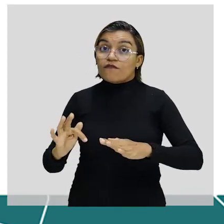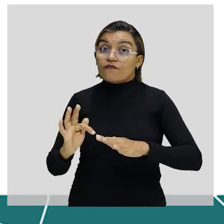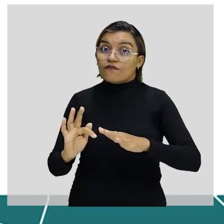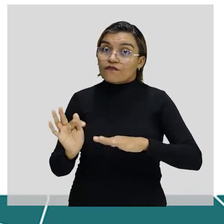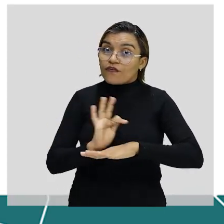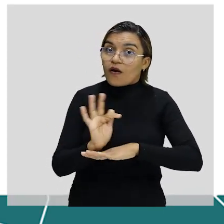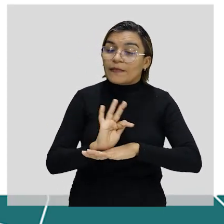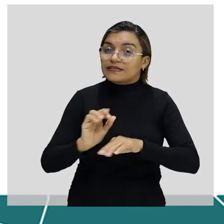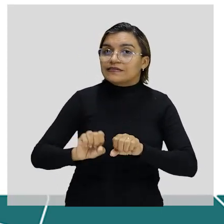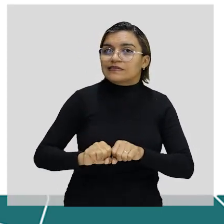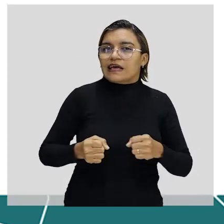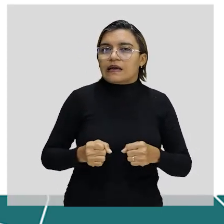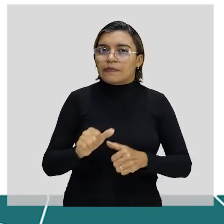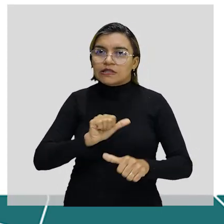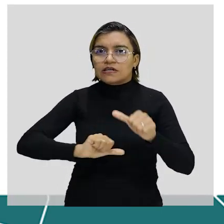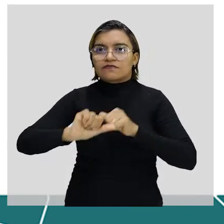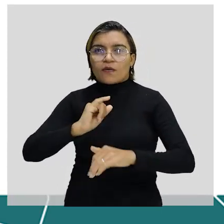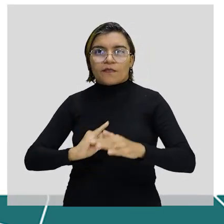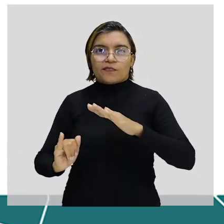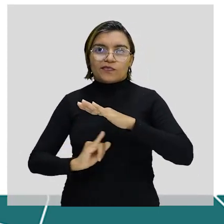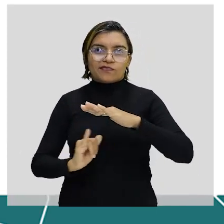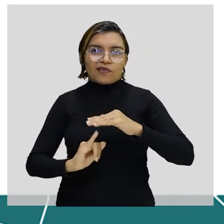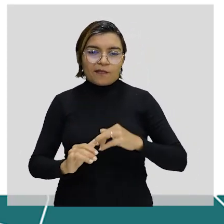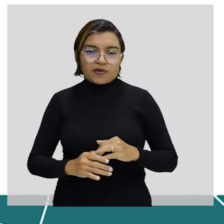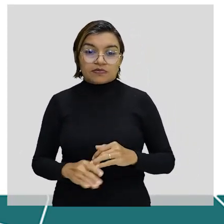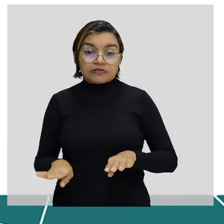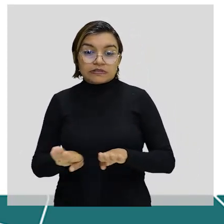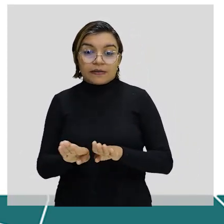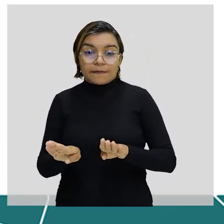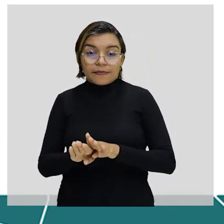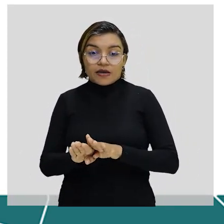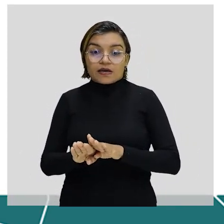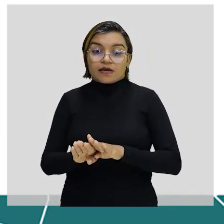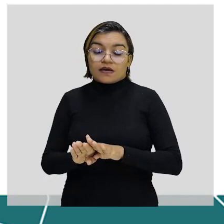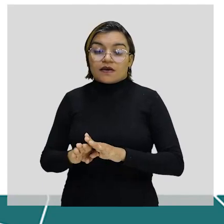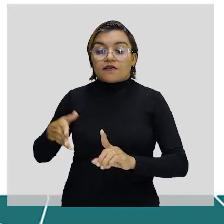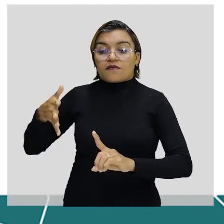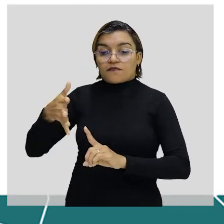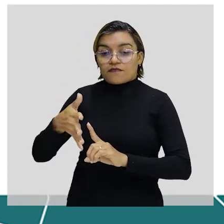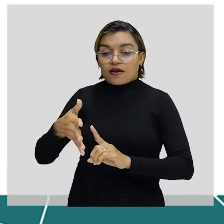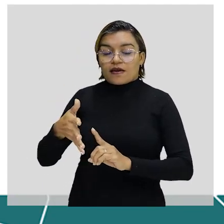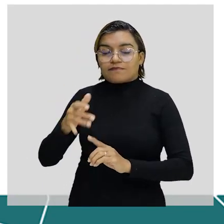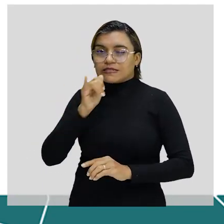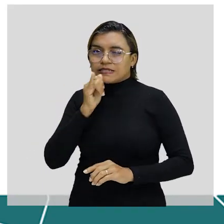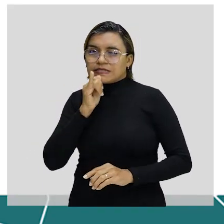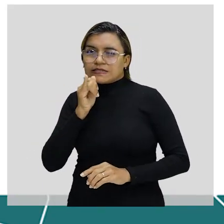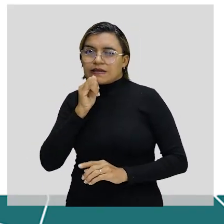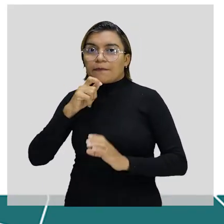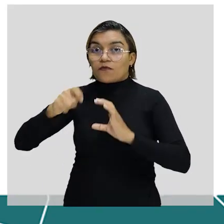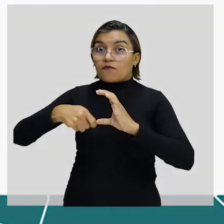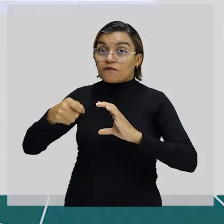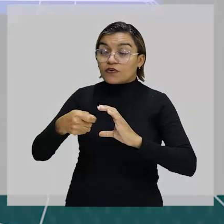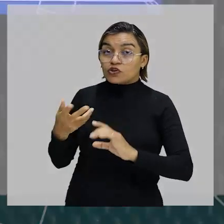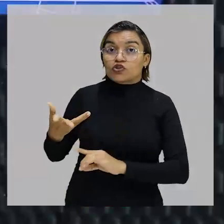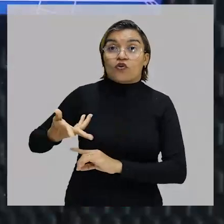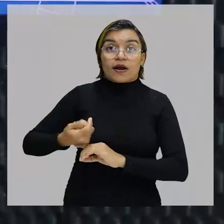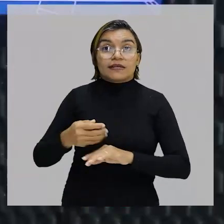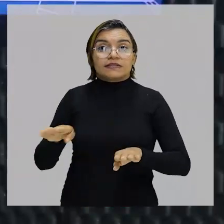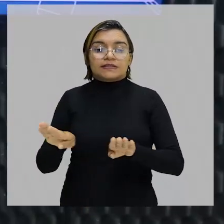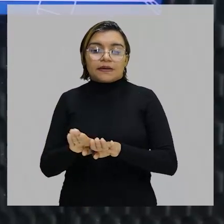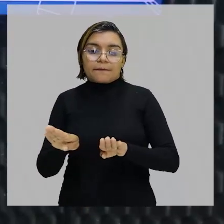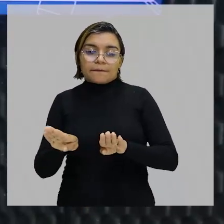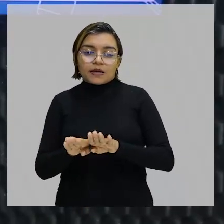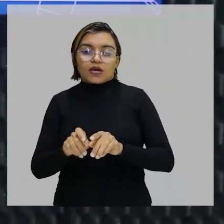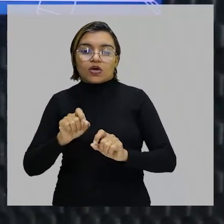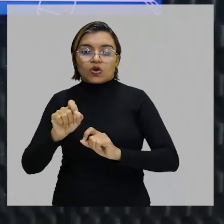uma arte conceitual na forma de vídeo, videoarte, na forma de instalação, que eu já falei para vocês em outras aulas, na forma de performance, que é mais complicado ainda,